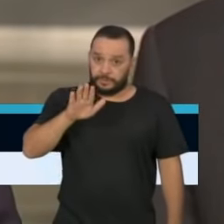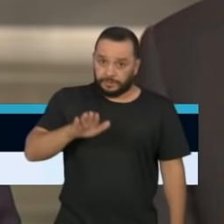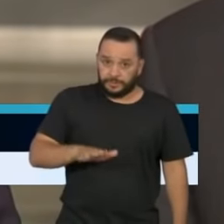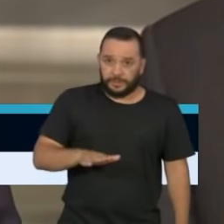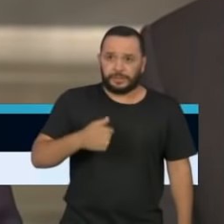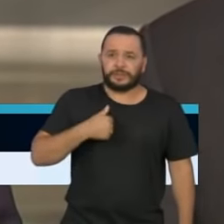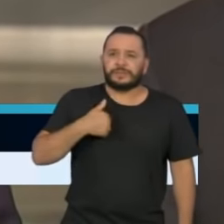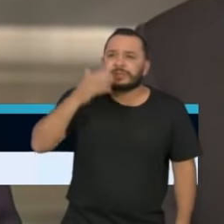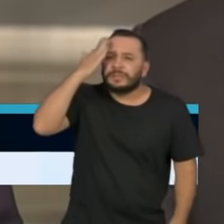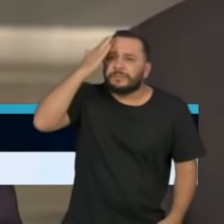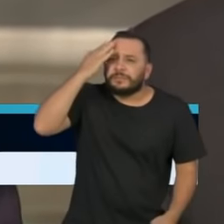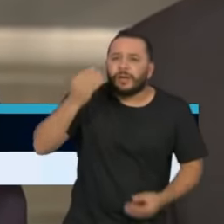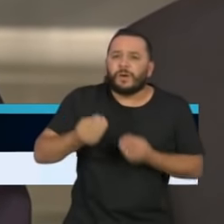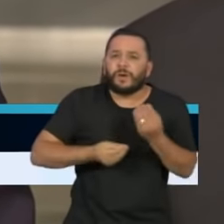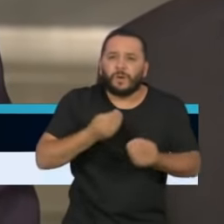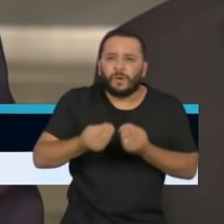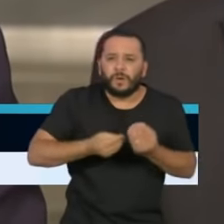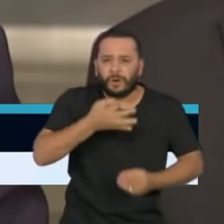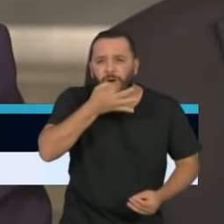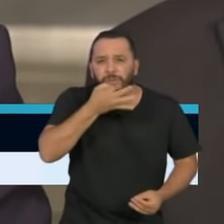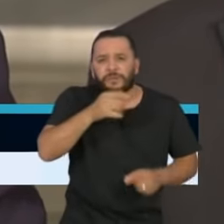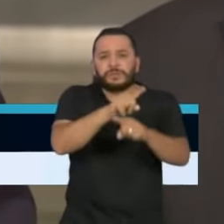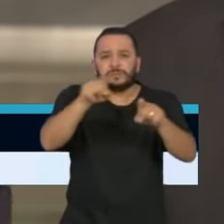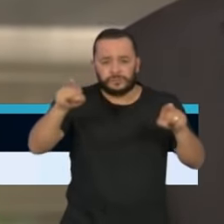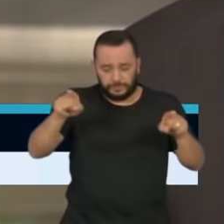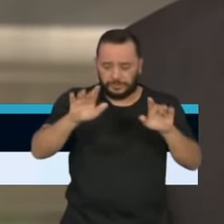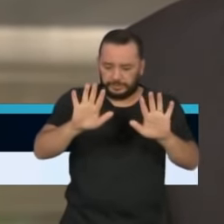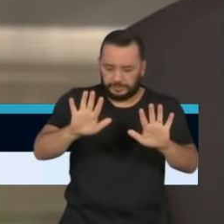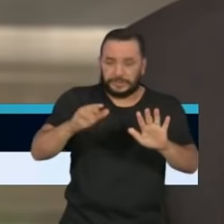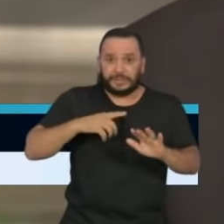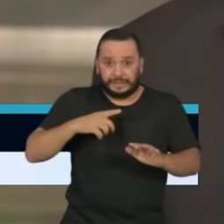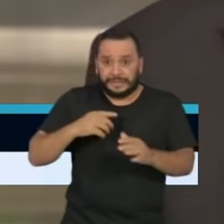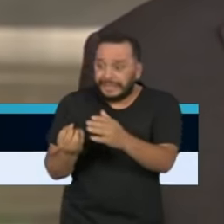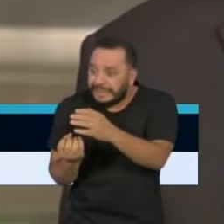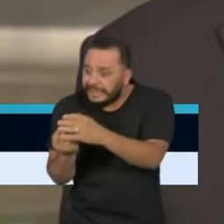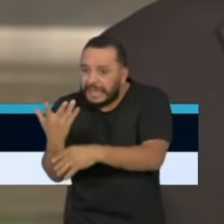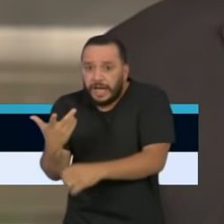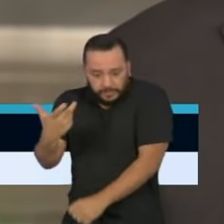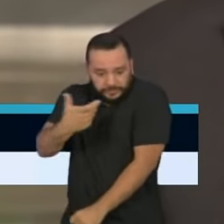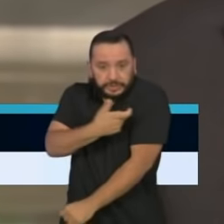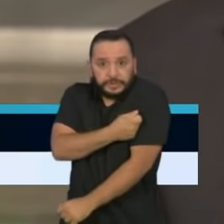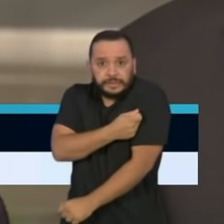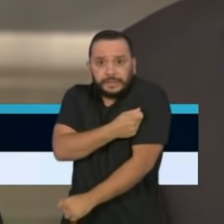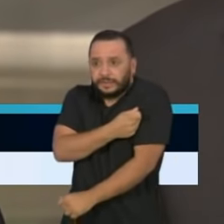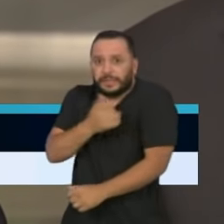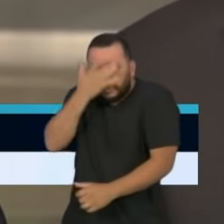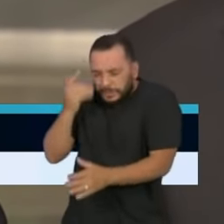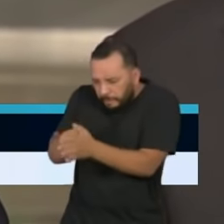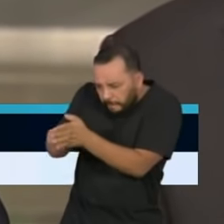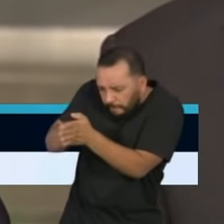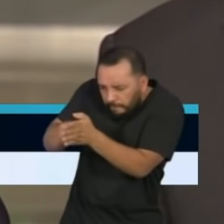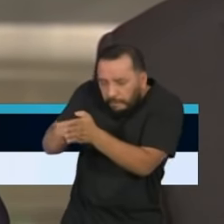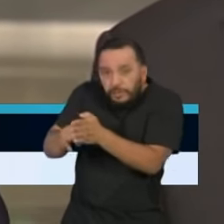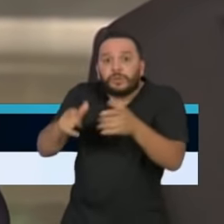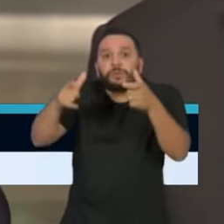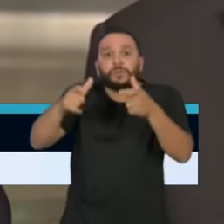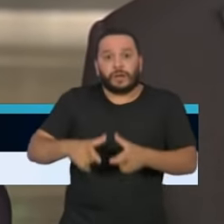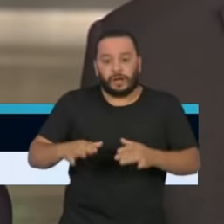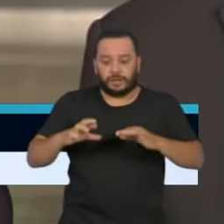que os senhores veem o desenvolvimento de uma vacina por pesquisadores do INCOR. Esse passo importante aí